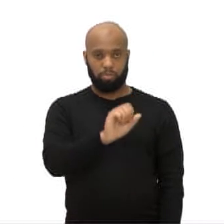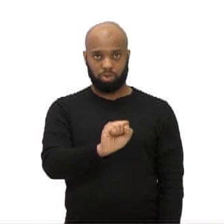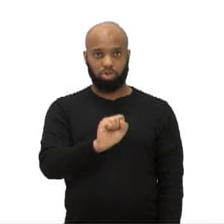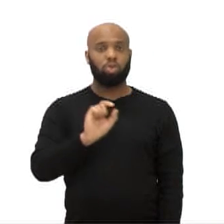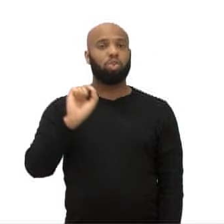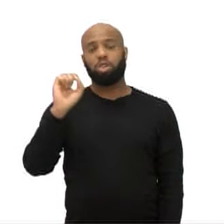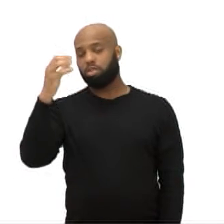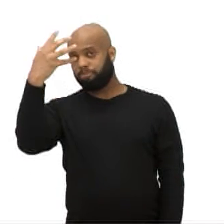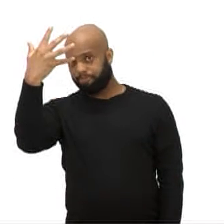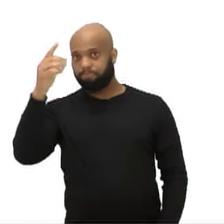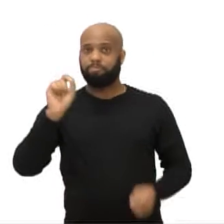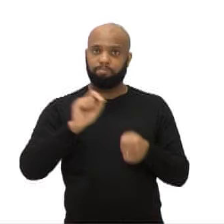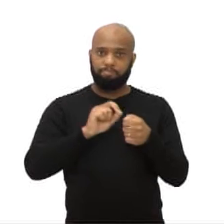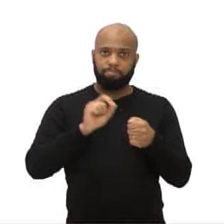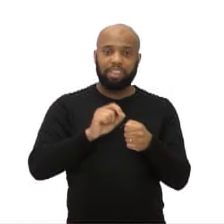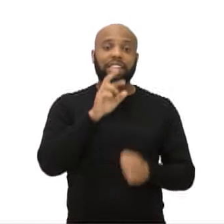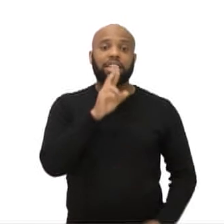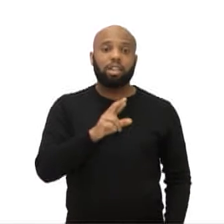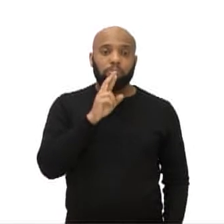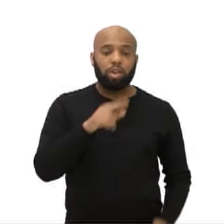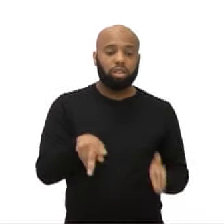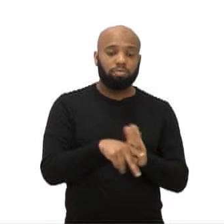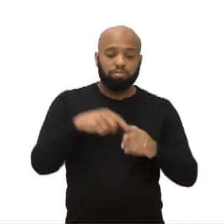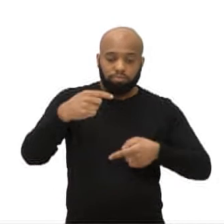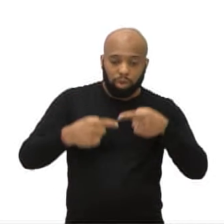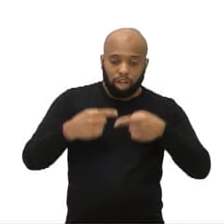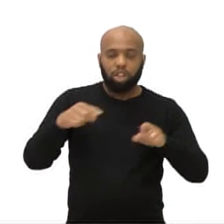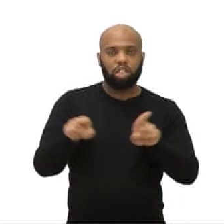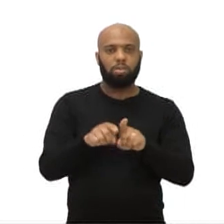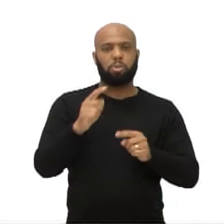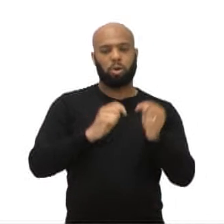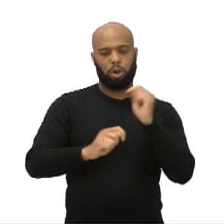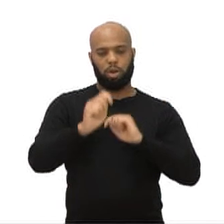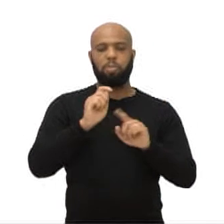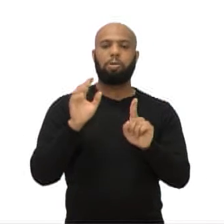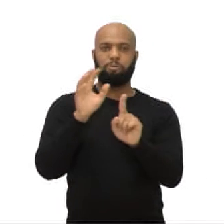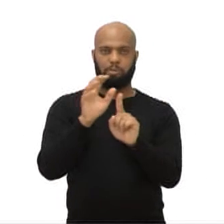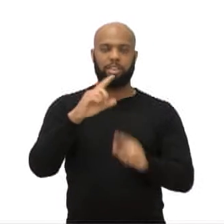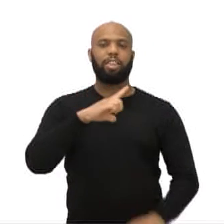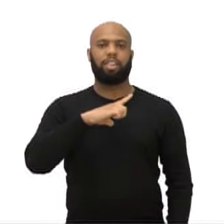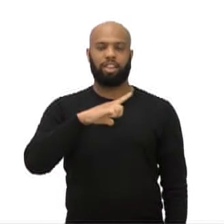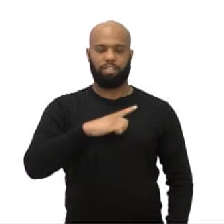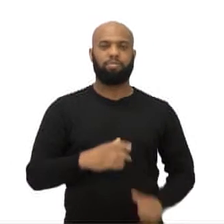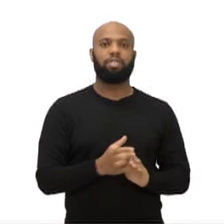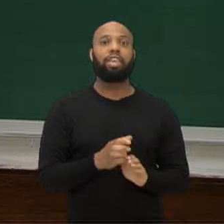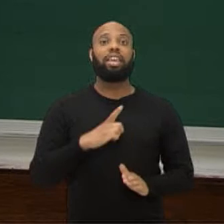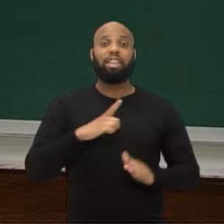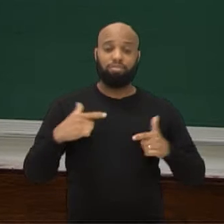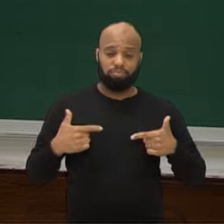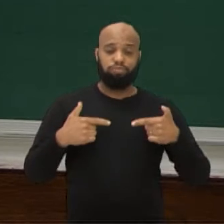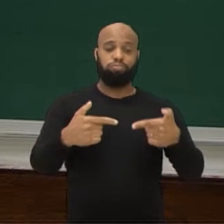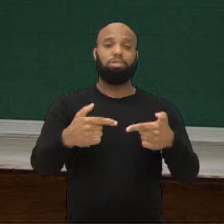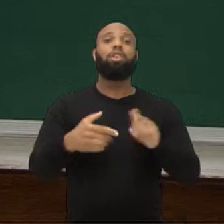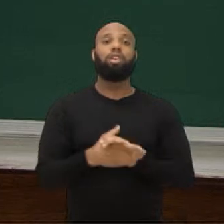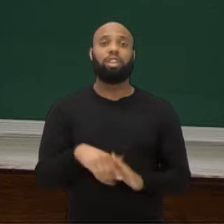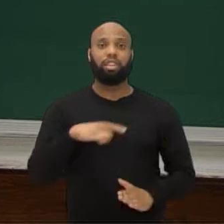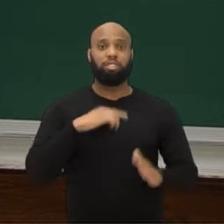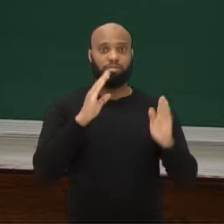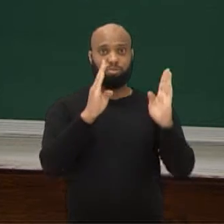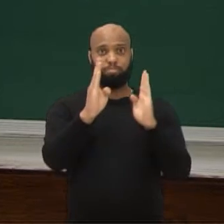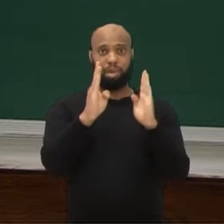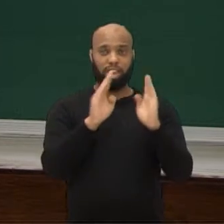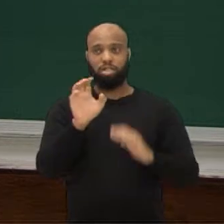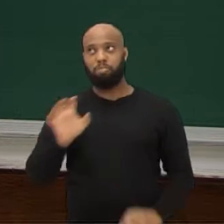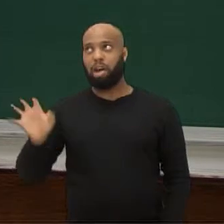desdobramentos, e resultados políticos e econômicos. Olha só, tivemos uma guerra durante o